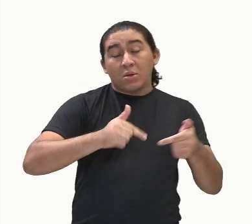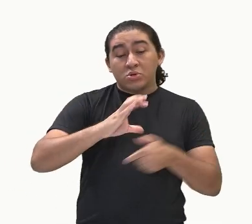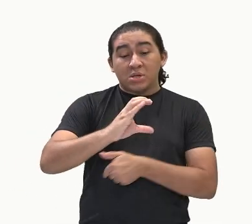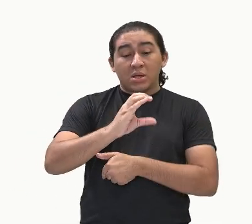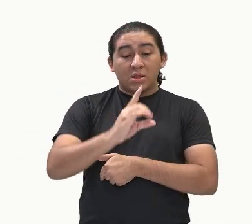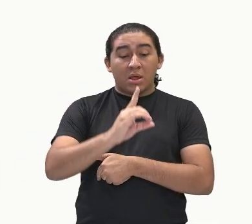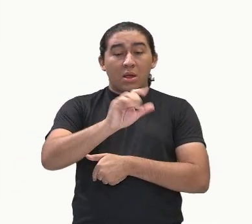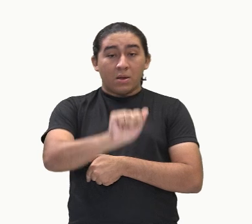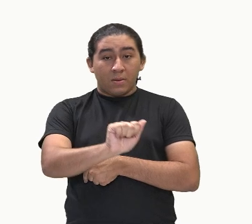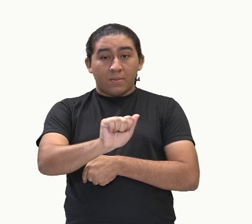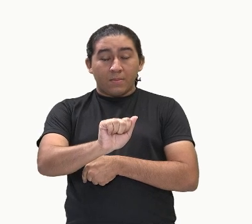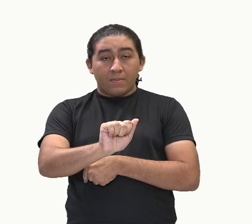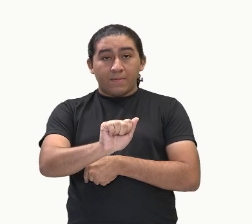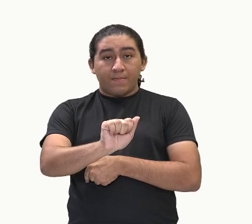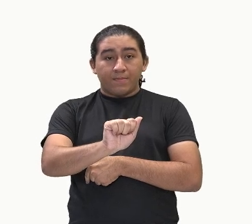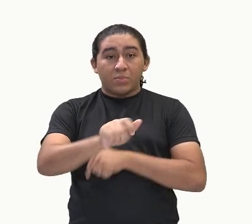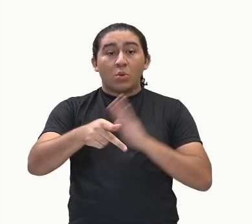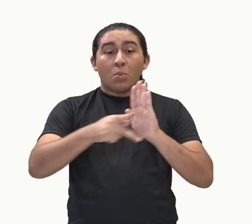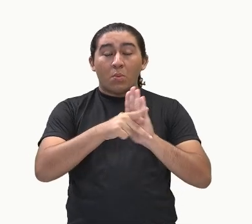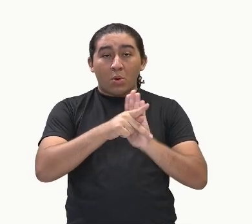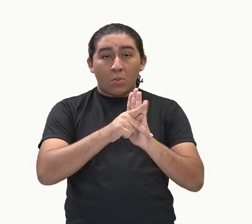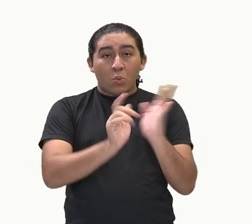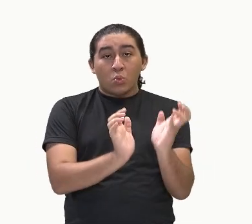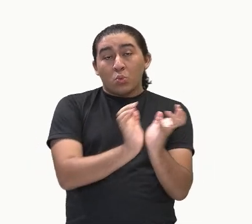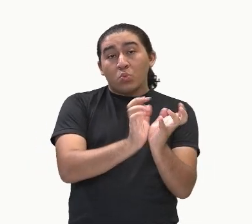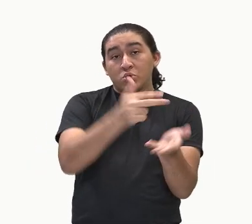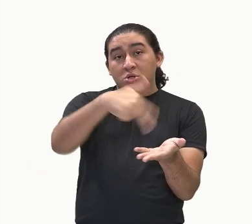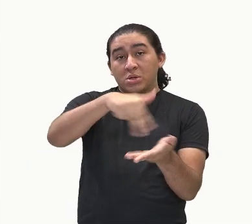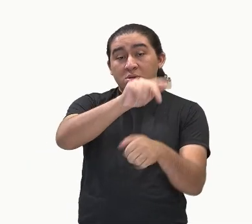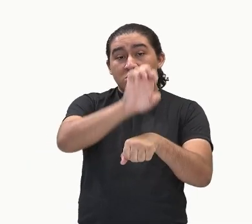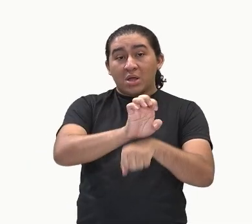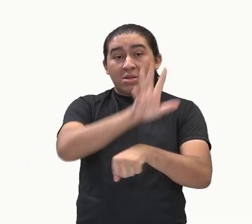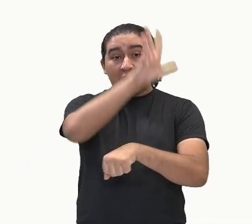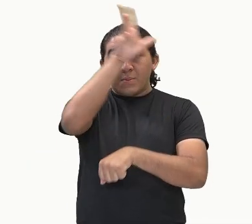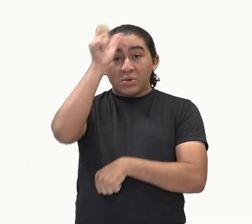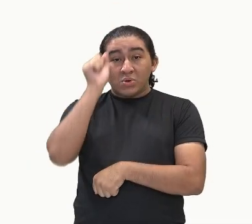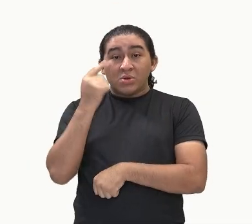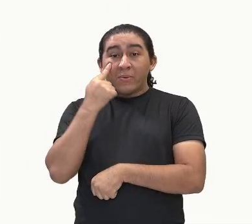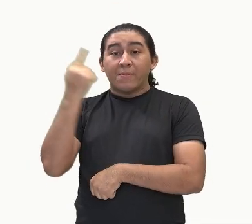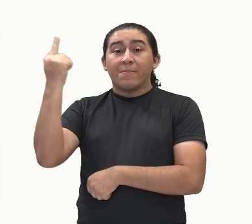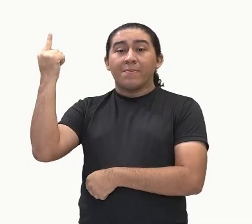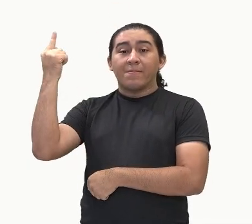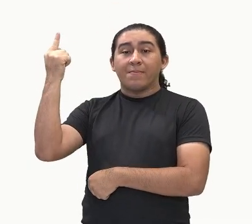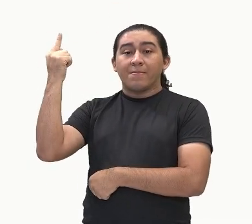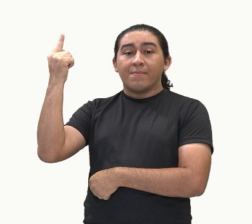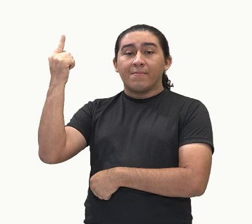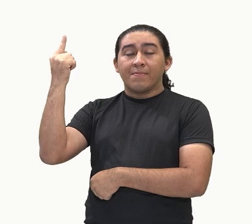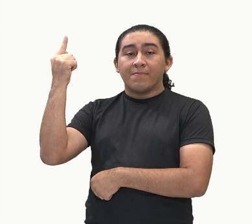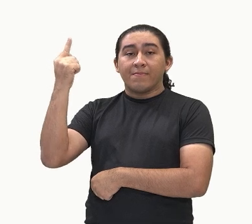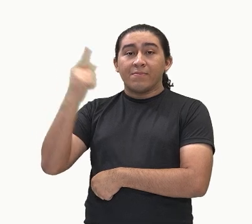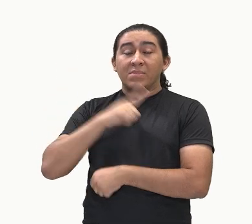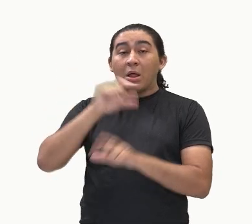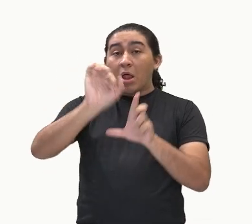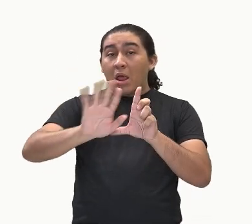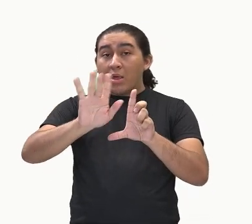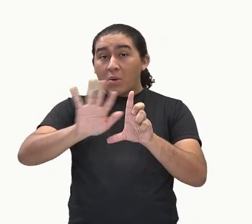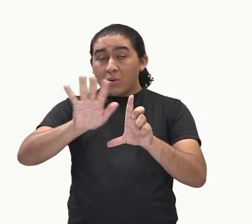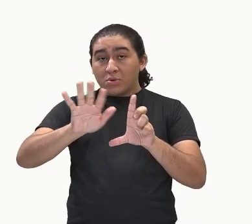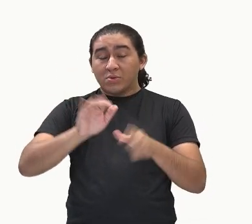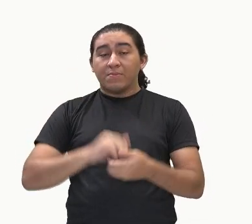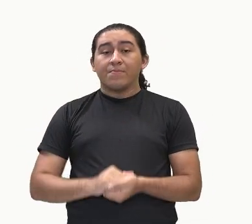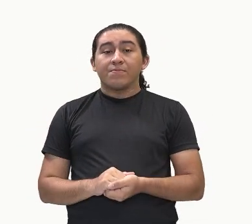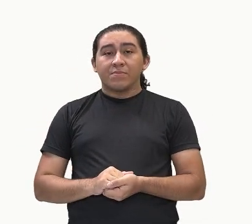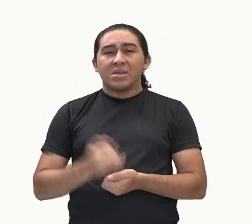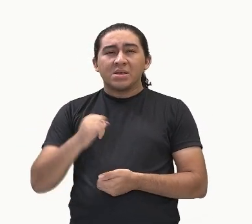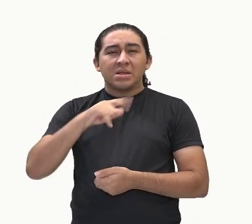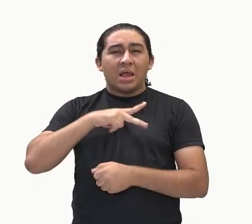Corpo de Dança do Amazonas. Olha só, aqui você pode ler o QR Code. Quando você apontar